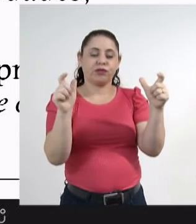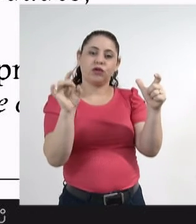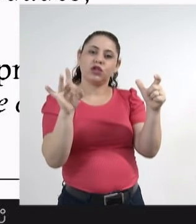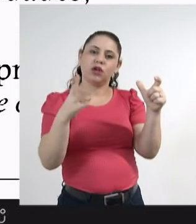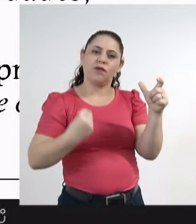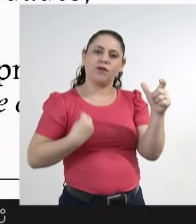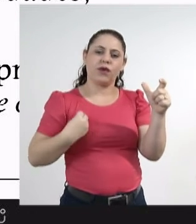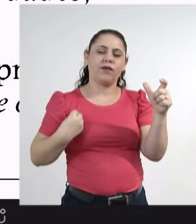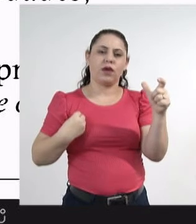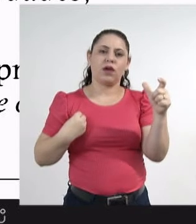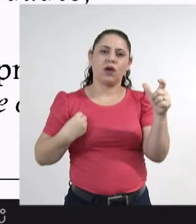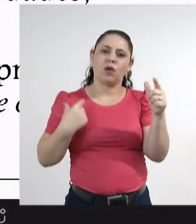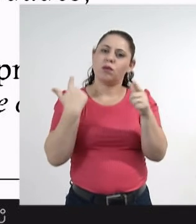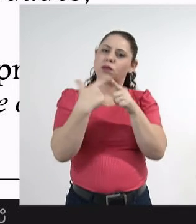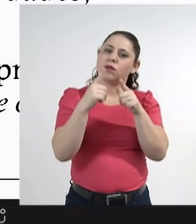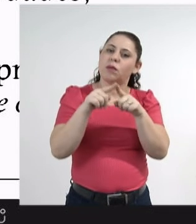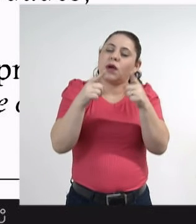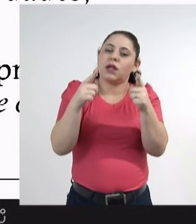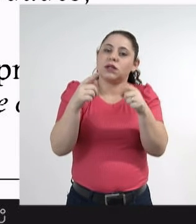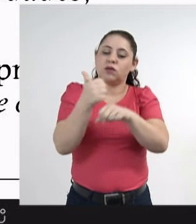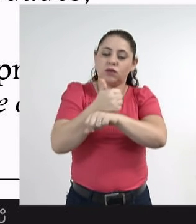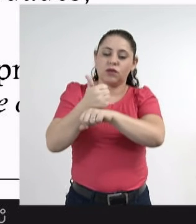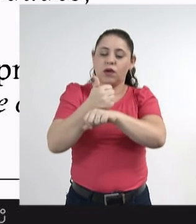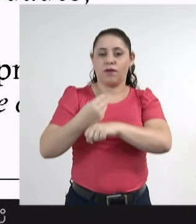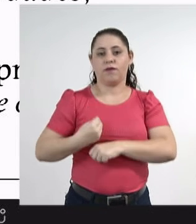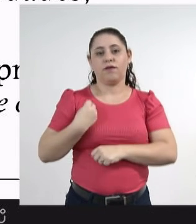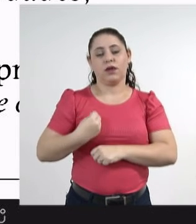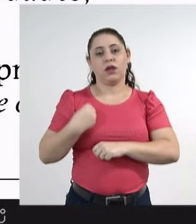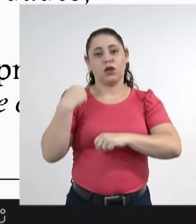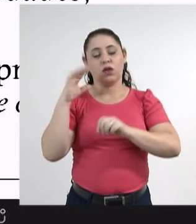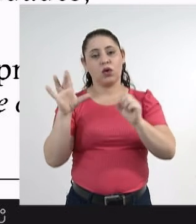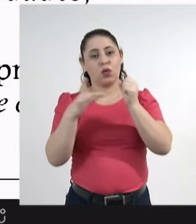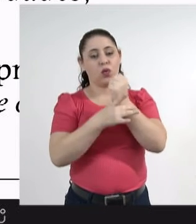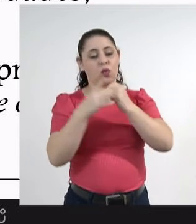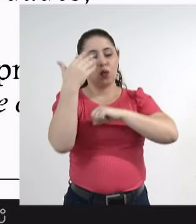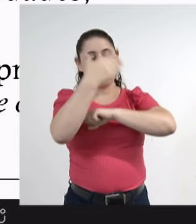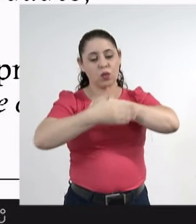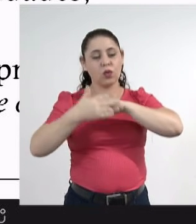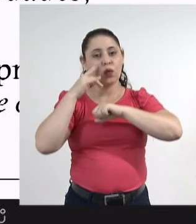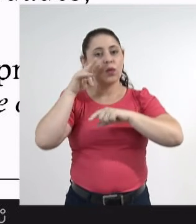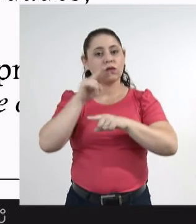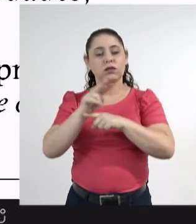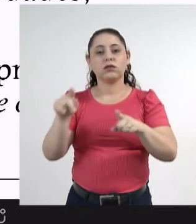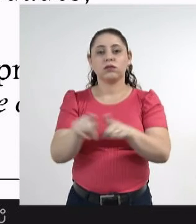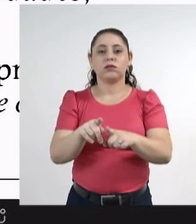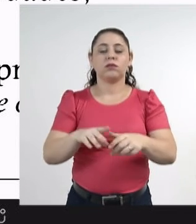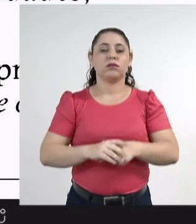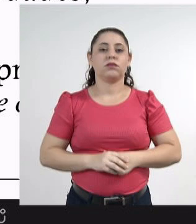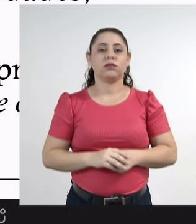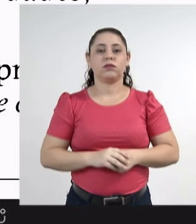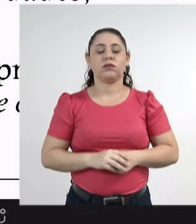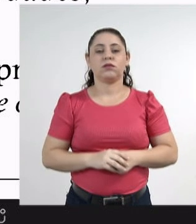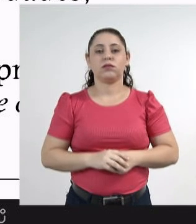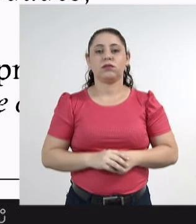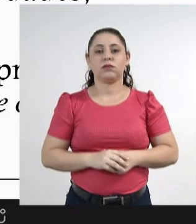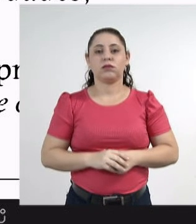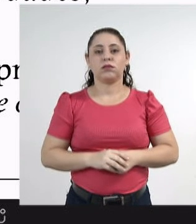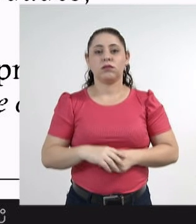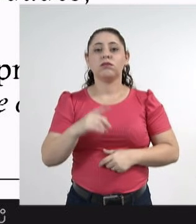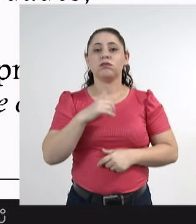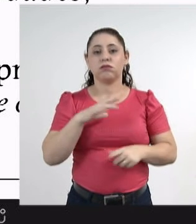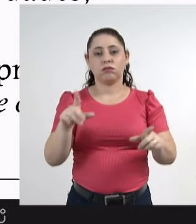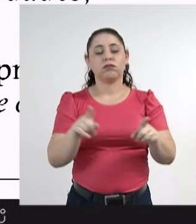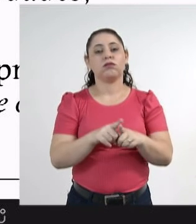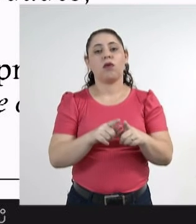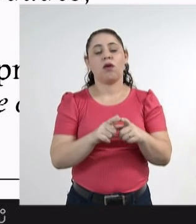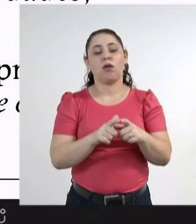sobreviver ao risco, mas ter qualidade de vida e prevenção. A necessidade da integração dos planos de serviço e compliance sobre a área. Existe